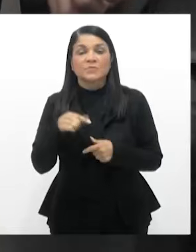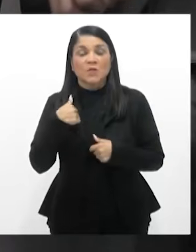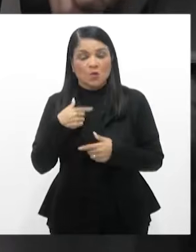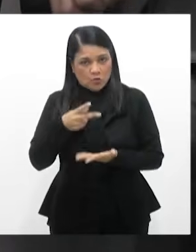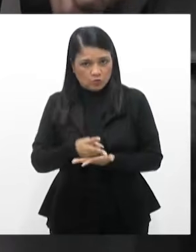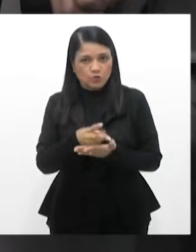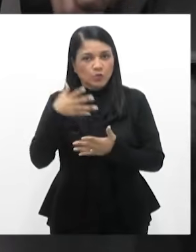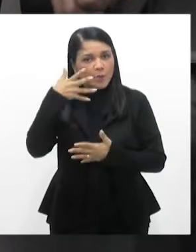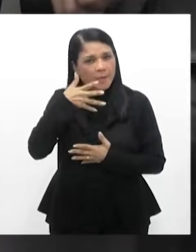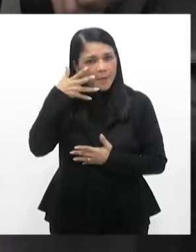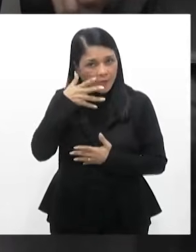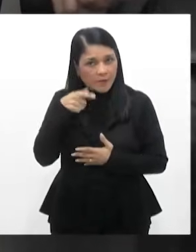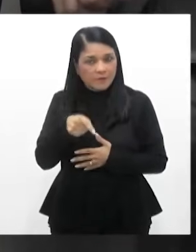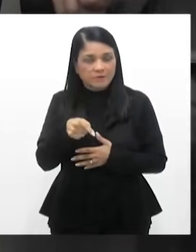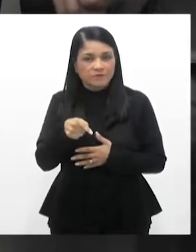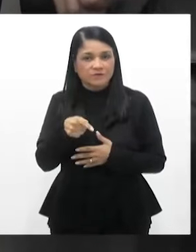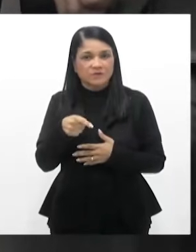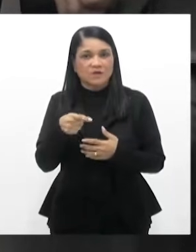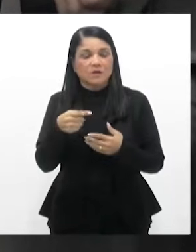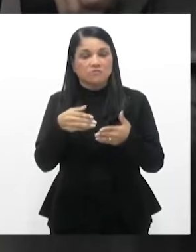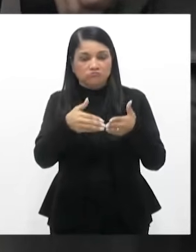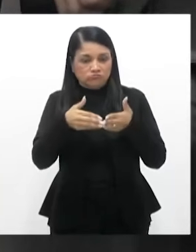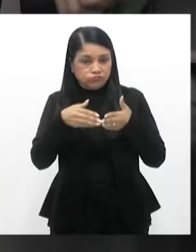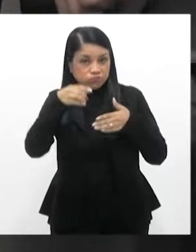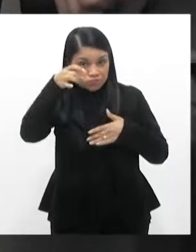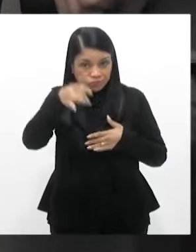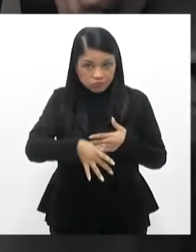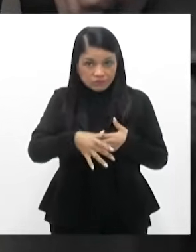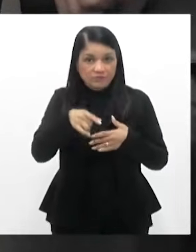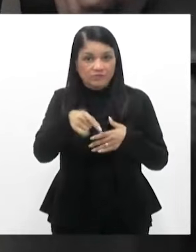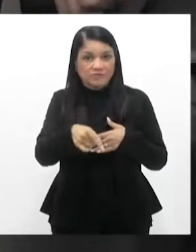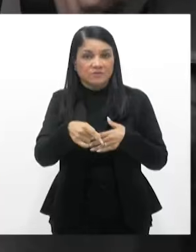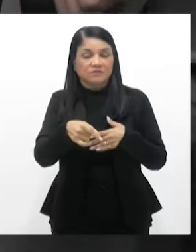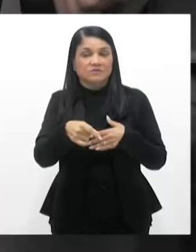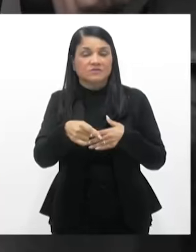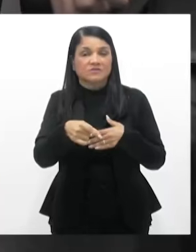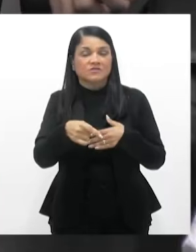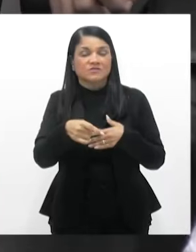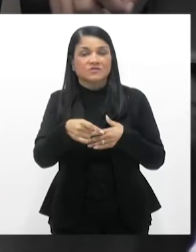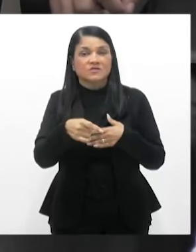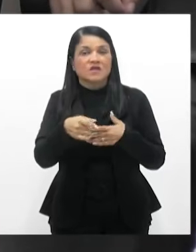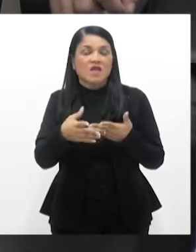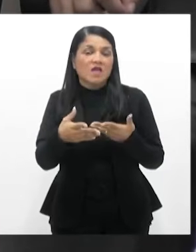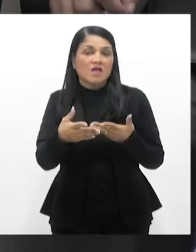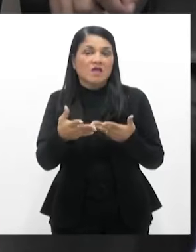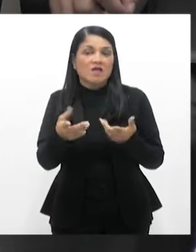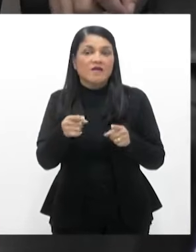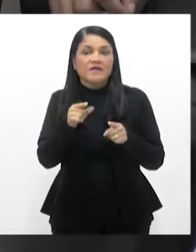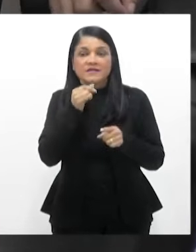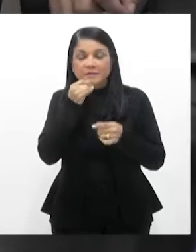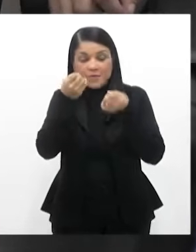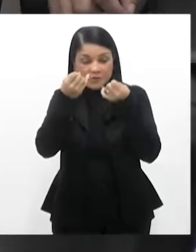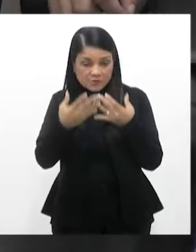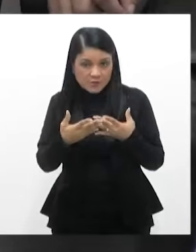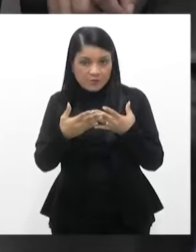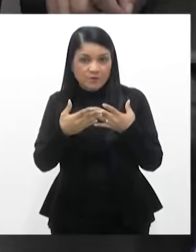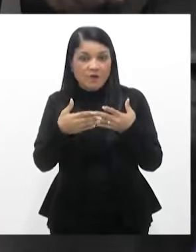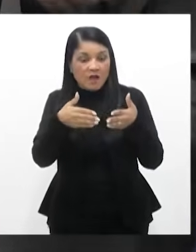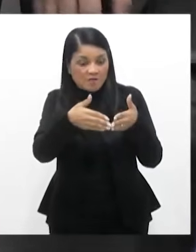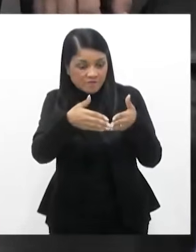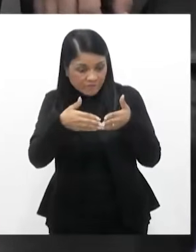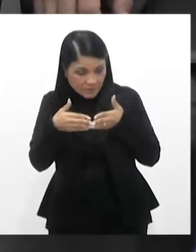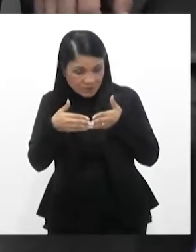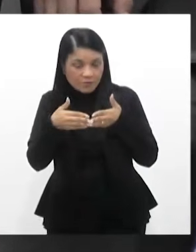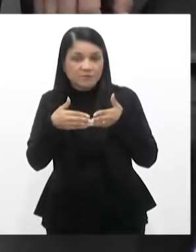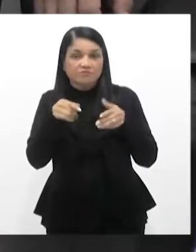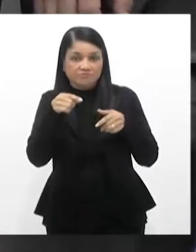fala que a desincompatibilização é um instituto de natureza fática, como foi colocado. Importa que haja um afastamento concreto